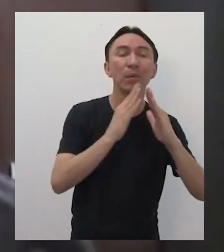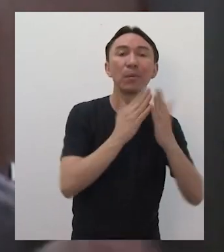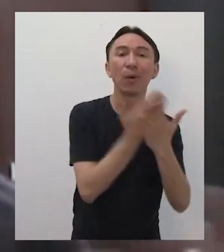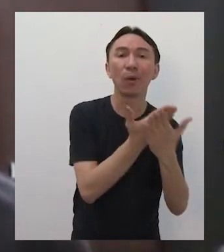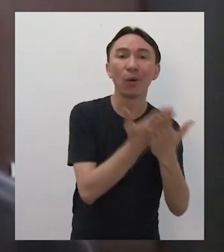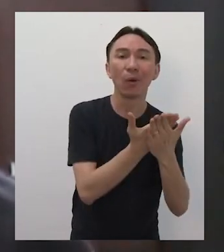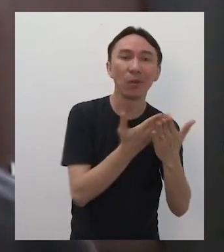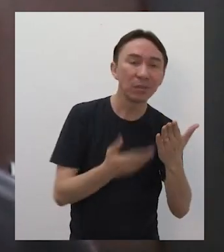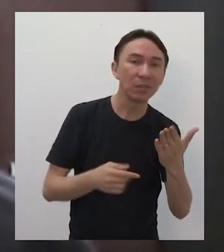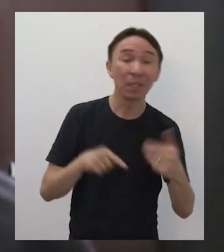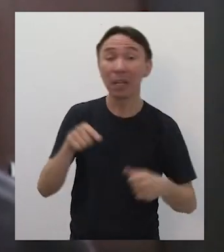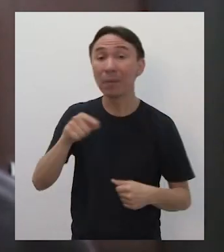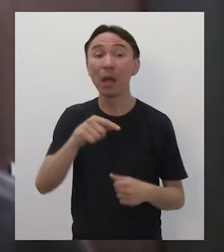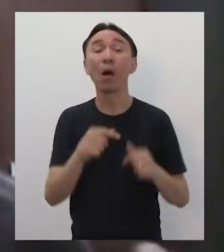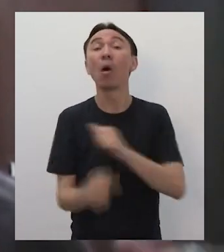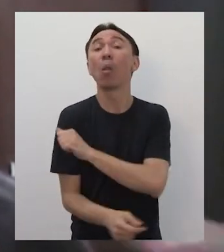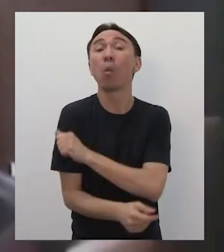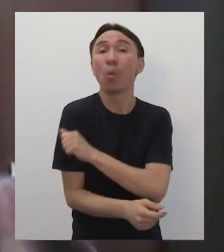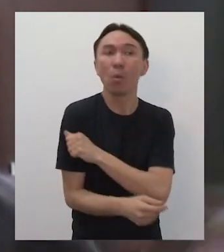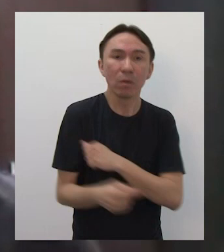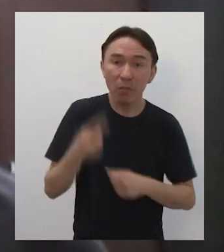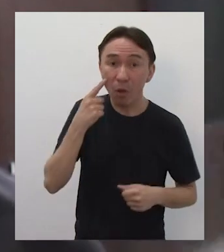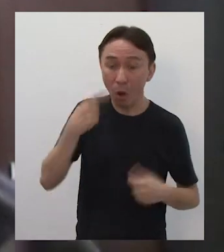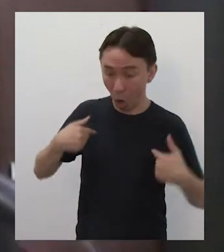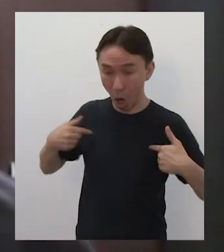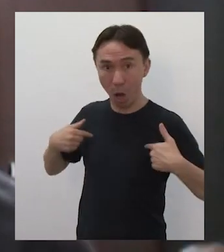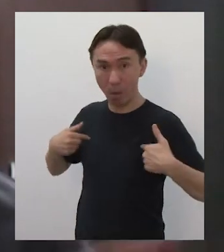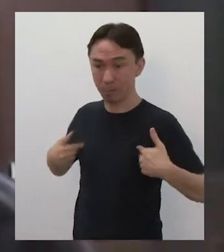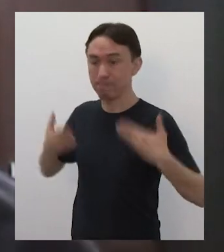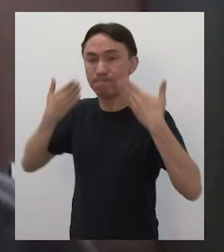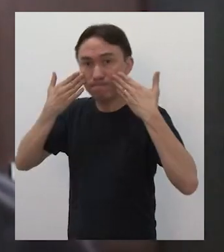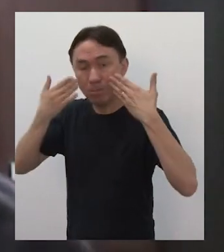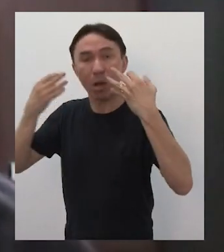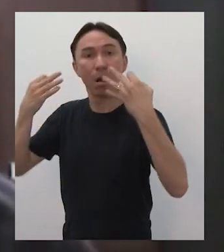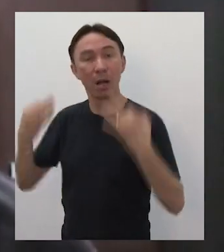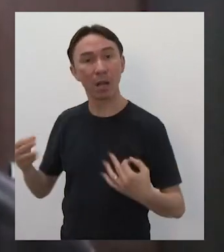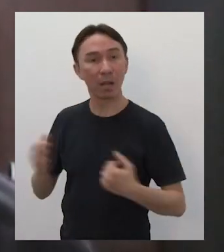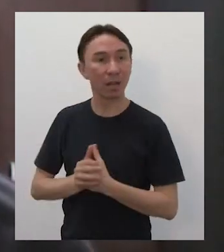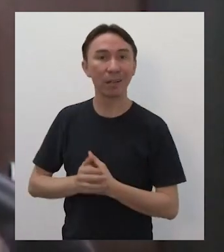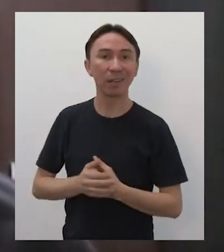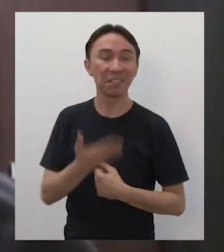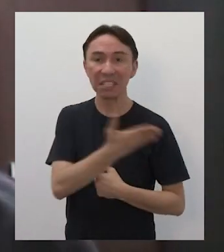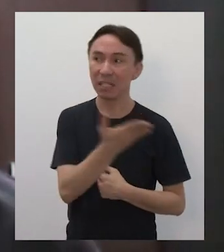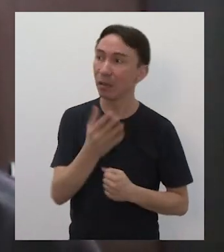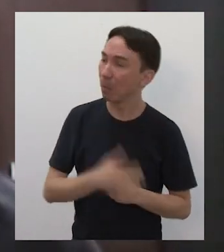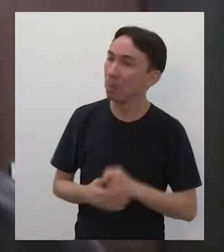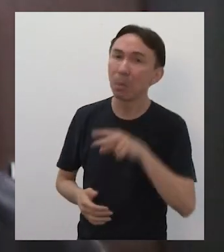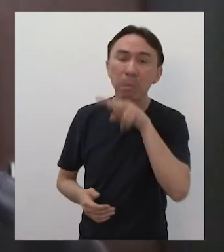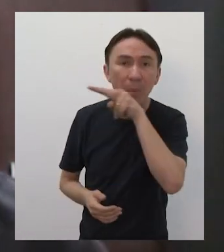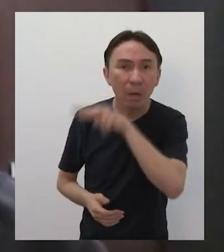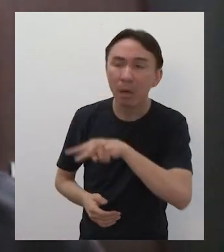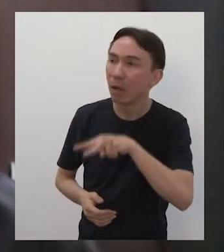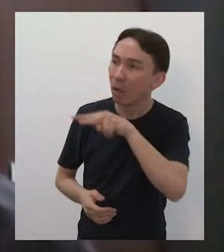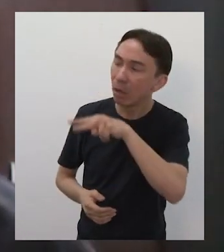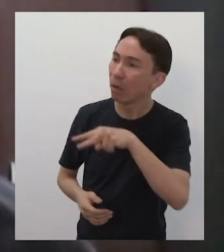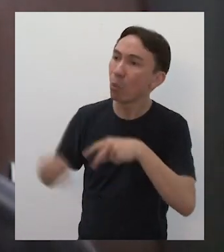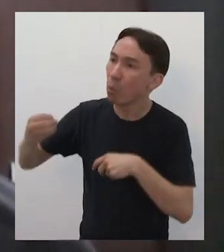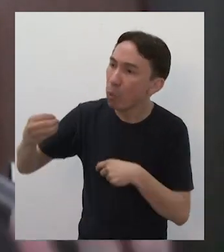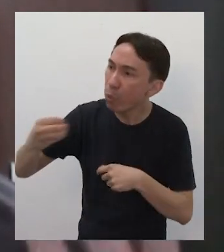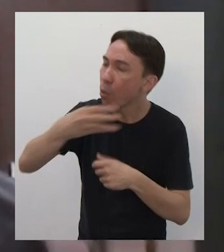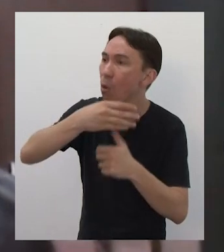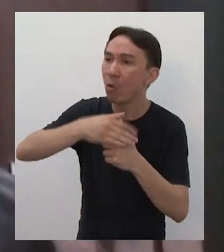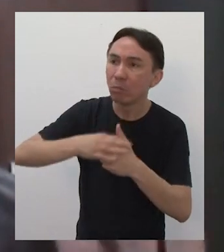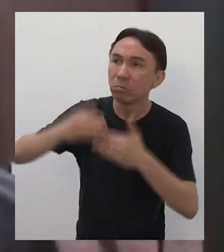como exemplo ali, para eles terem essa visão de abertura ao novo também, esse monte de coisas.